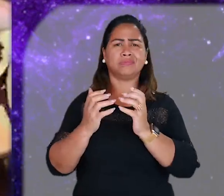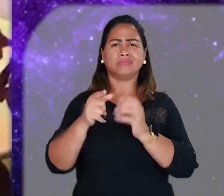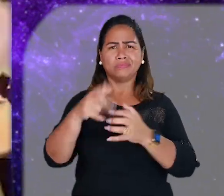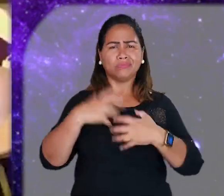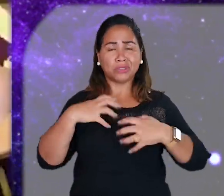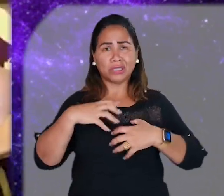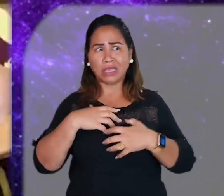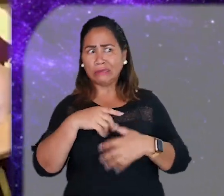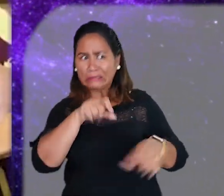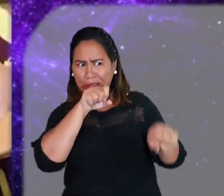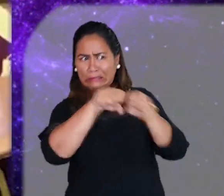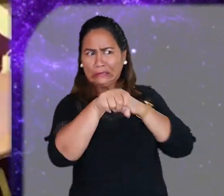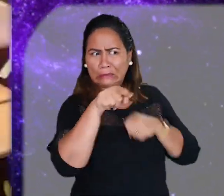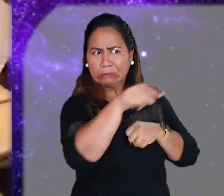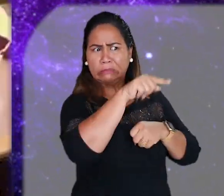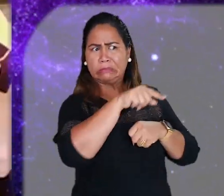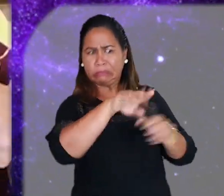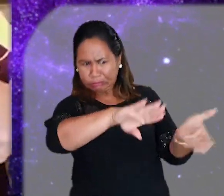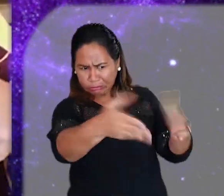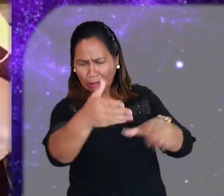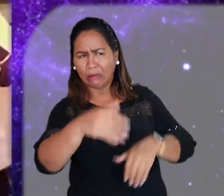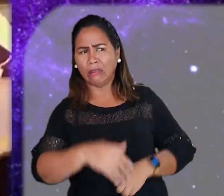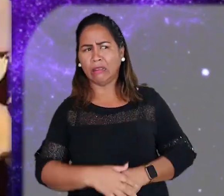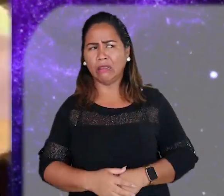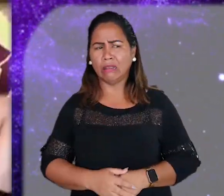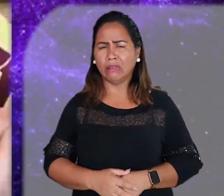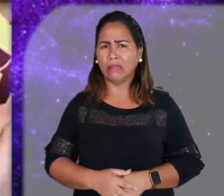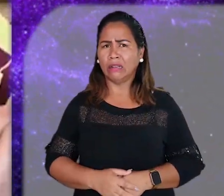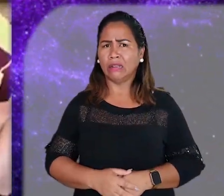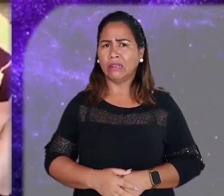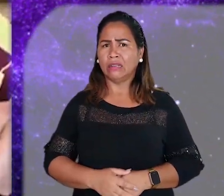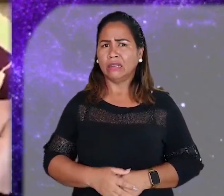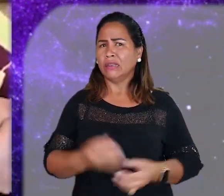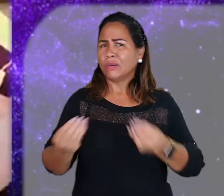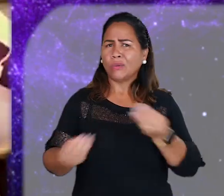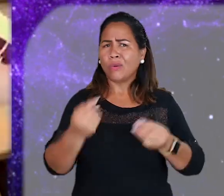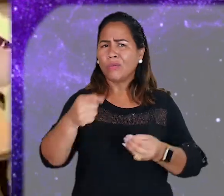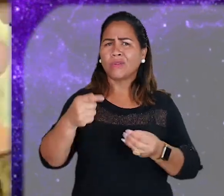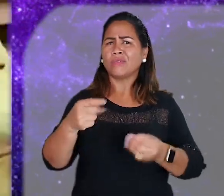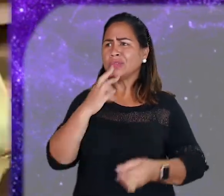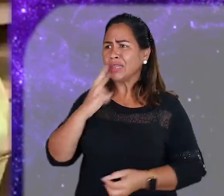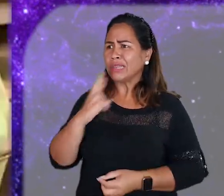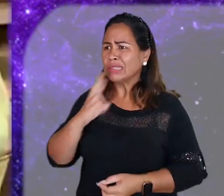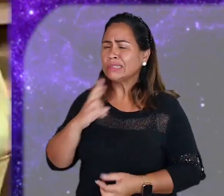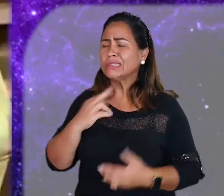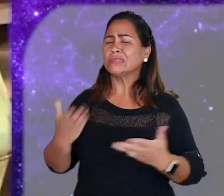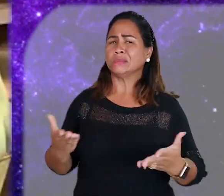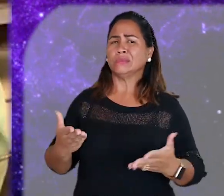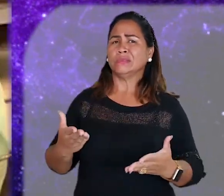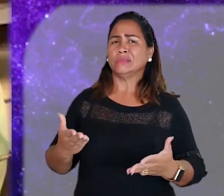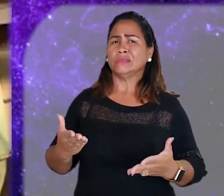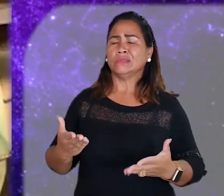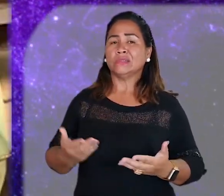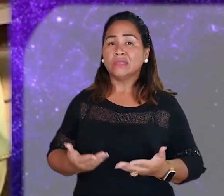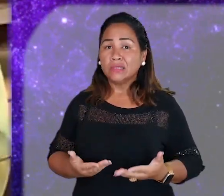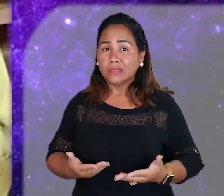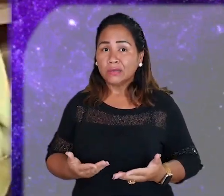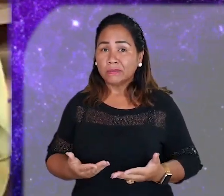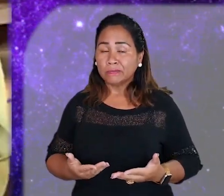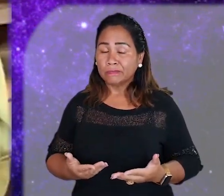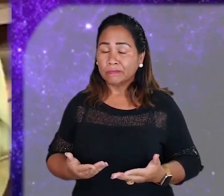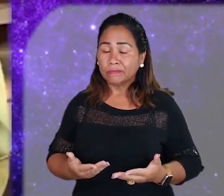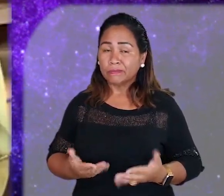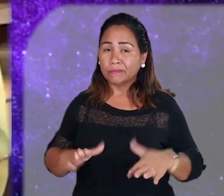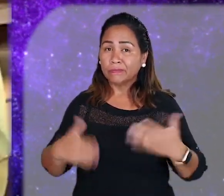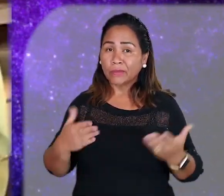o teu sentimento quer matar ele enterrando ele no caixão no velório dele como que você fala como os teus colegas